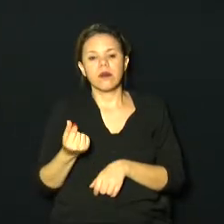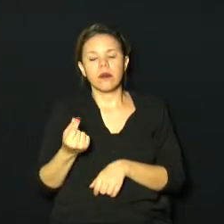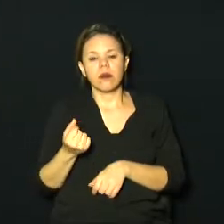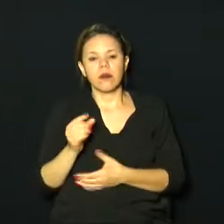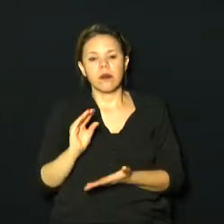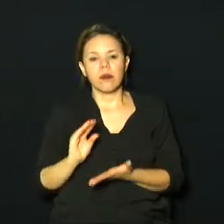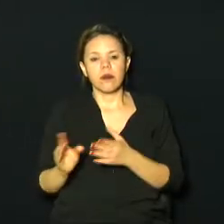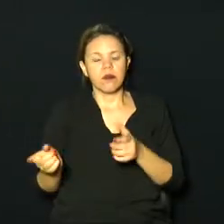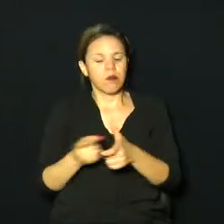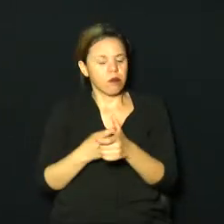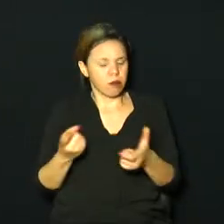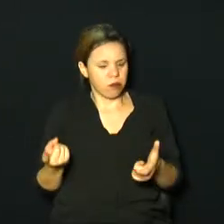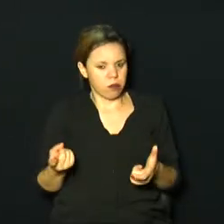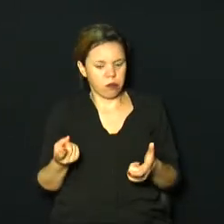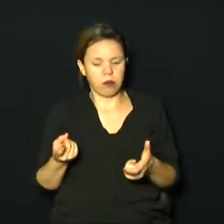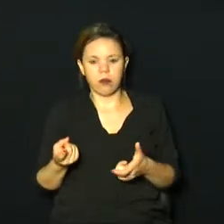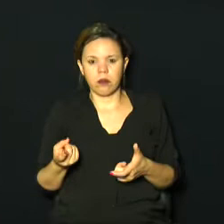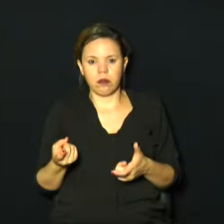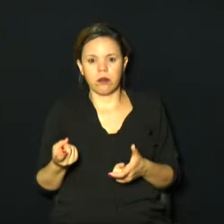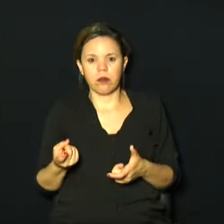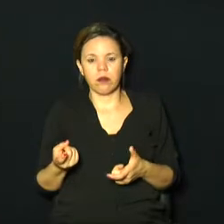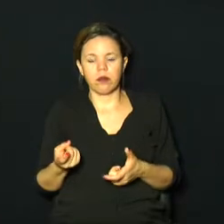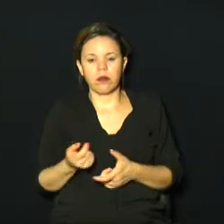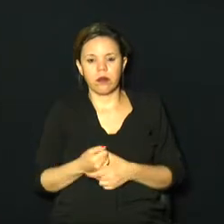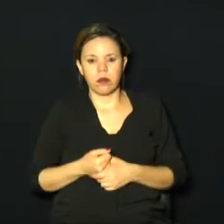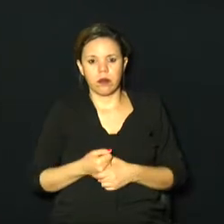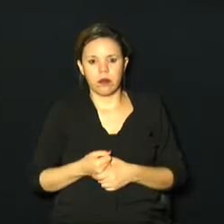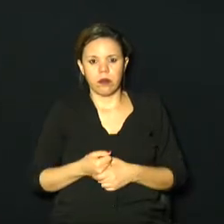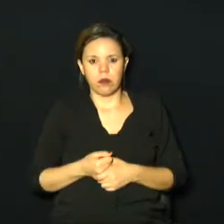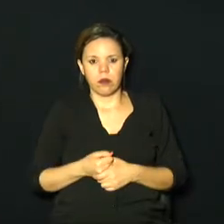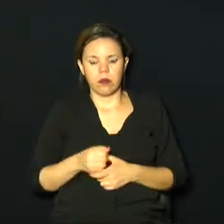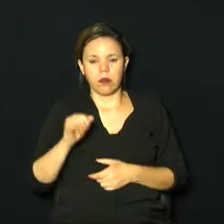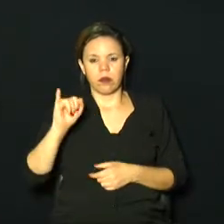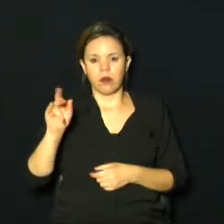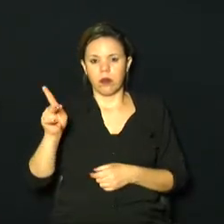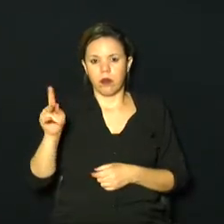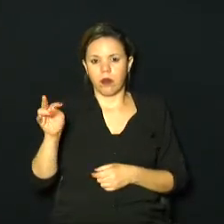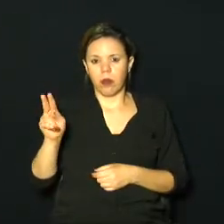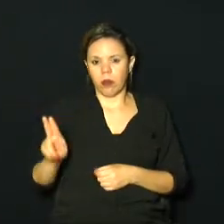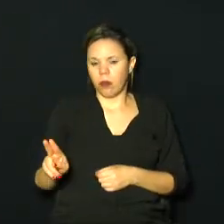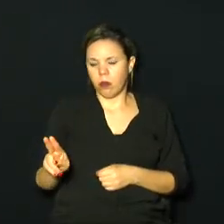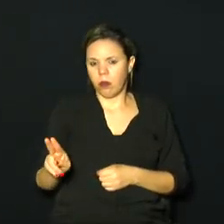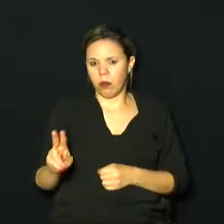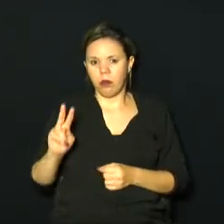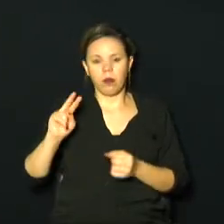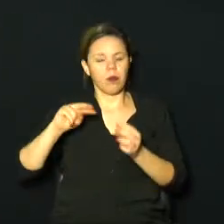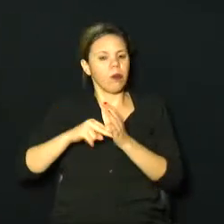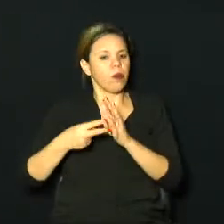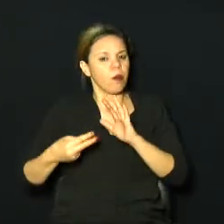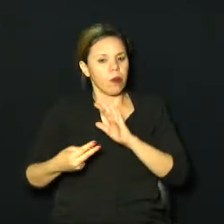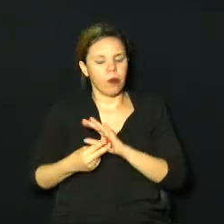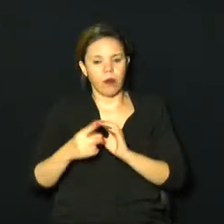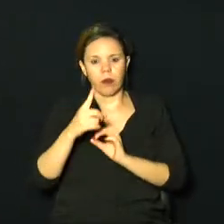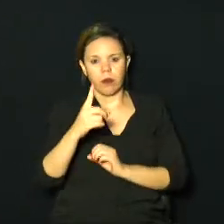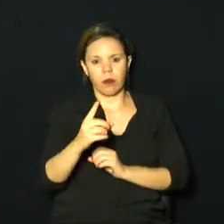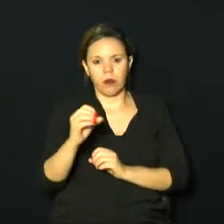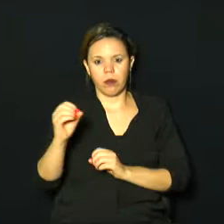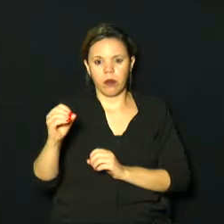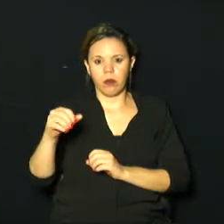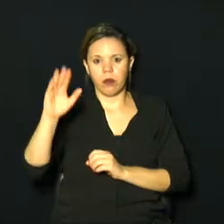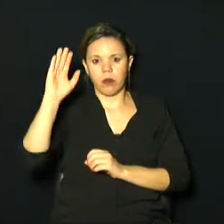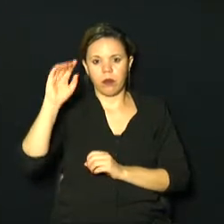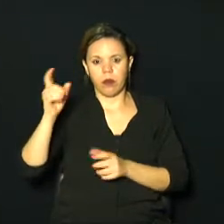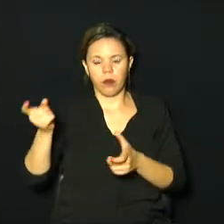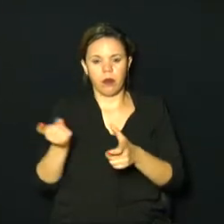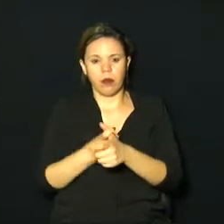de dívidas, né, de dívida de IPTU, e que isso representa, dos 100 maiores devedores, representa